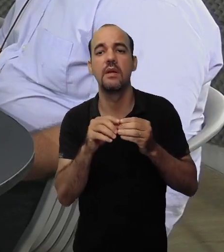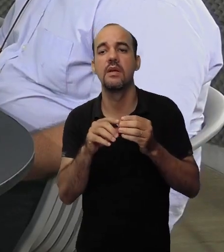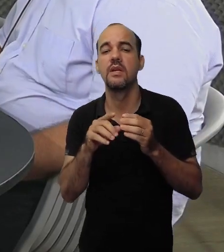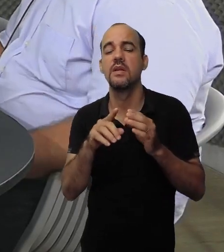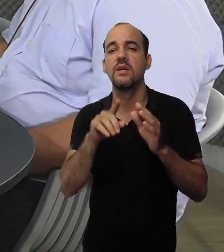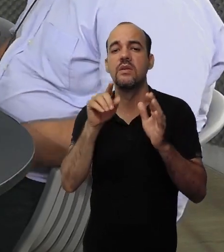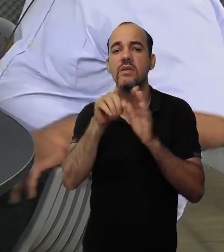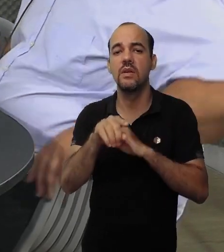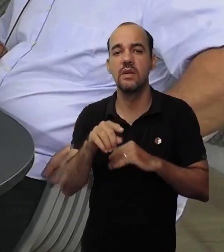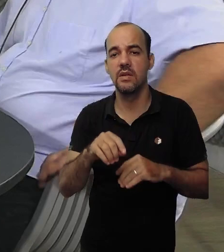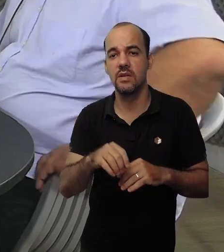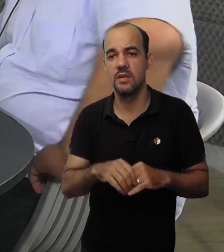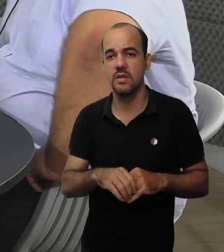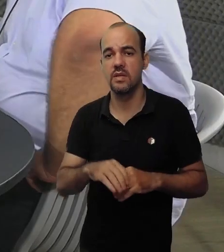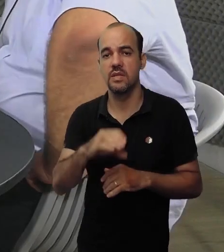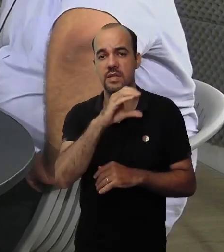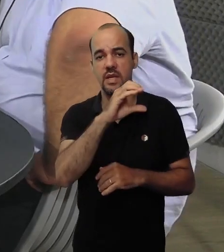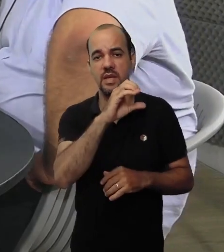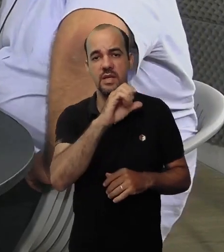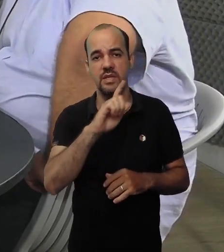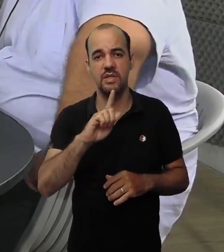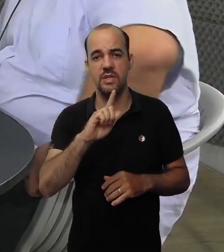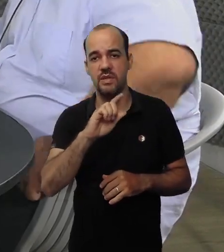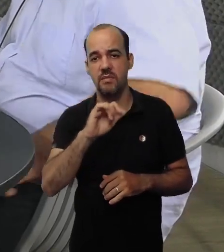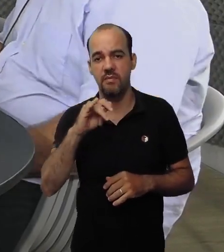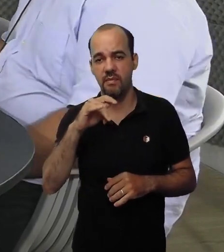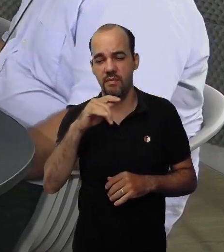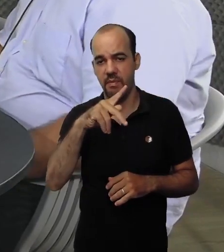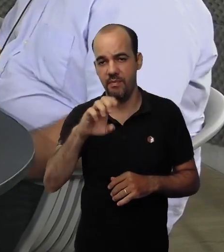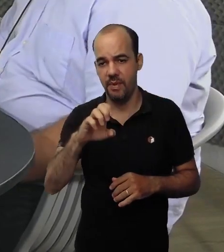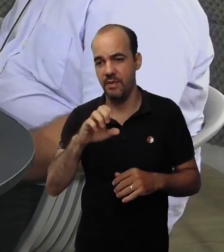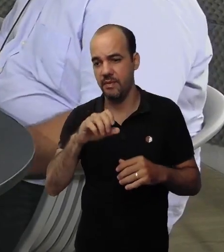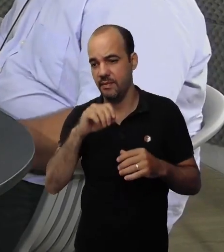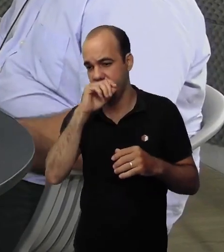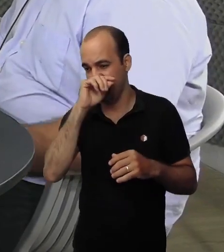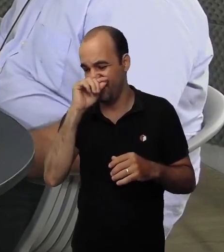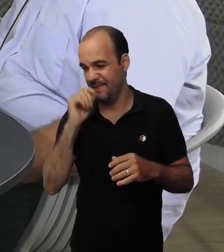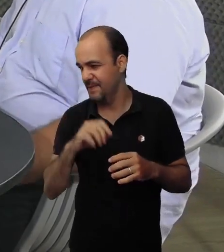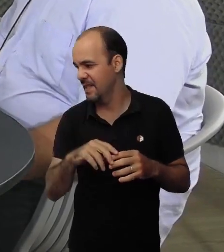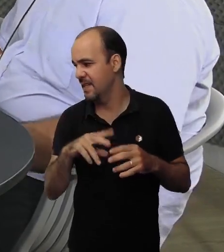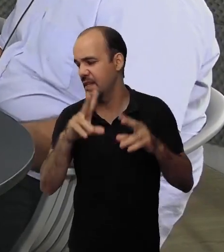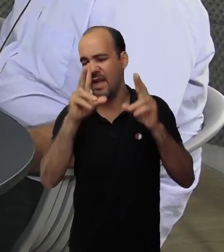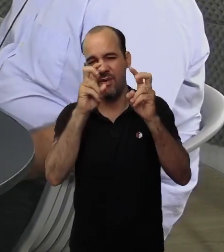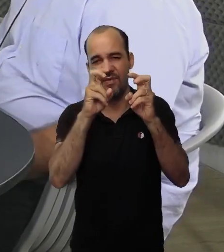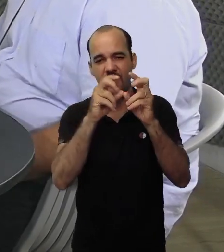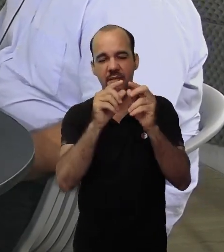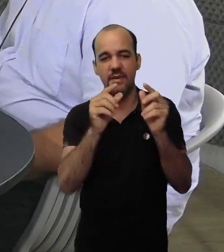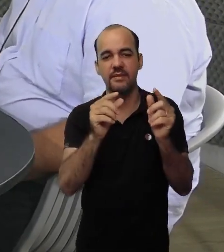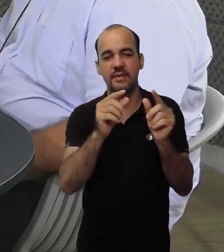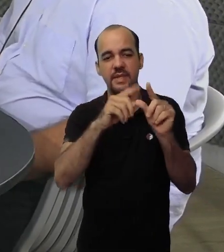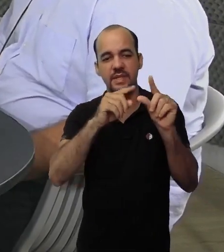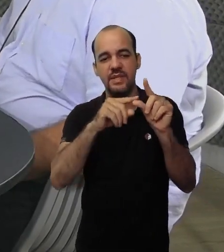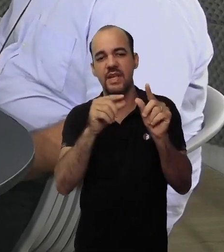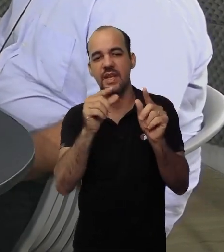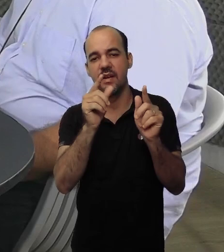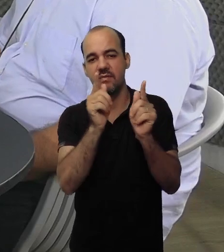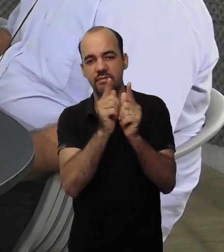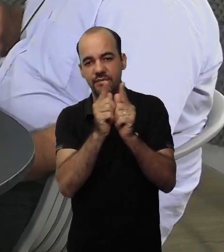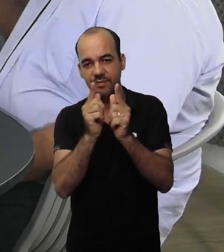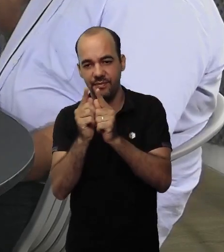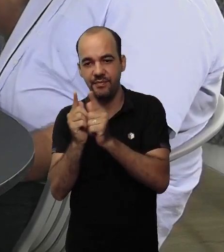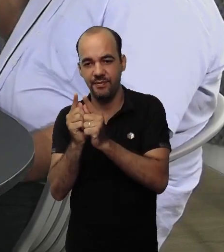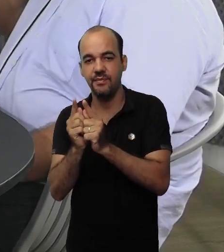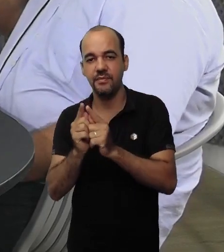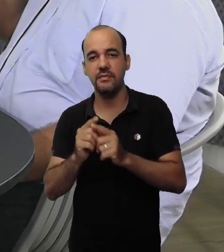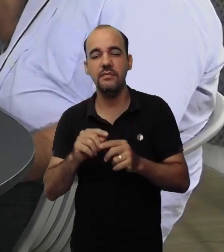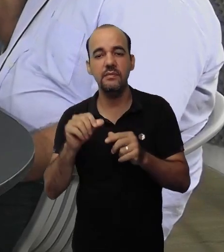né? CGIMP, né? Porque eu também mudei, eu era CIP, agora eu sou SEMP. É SEMP, né? A gente tem essas mudanças de